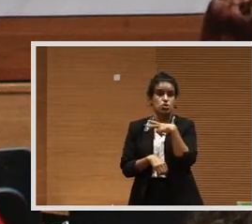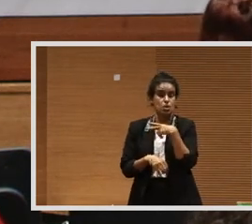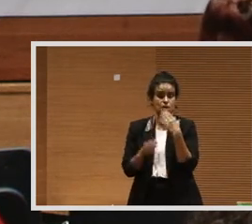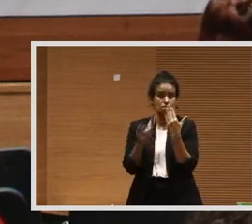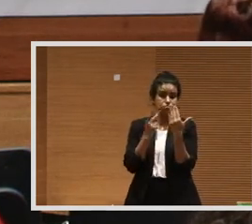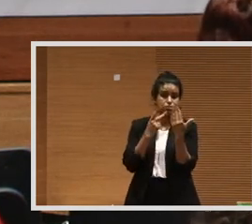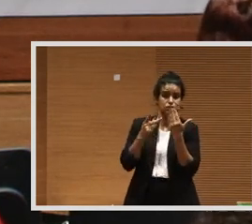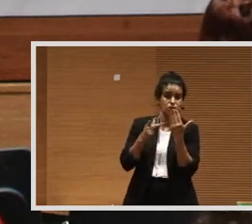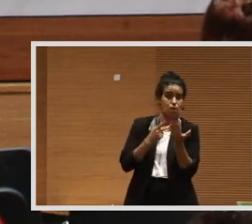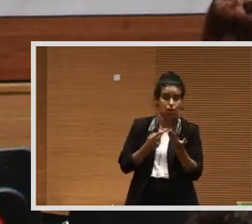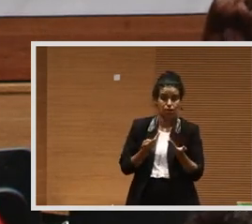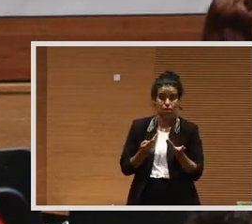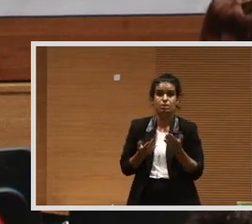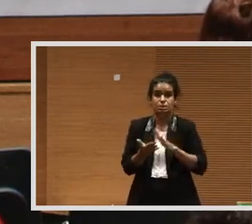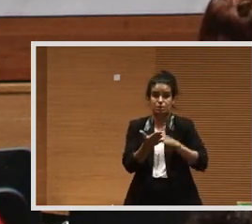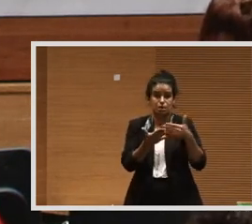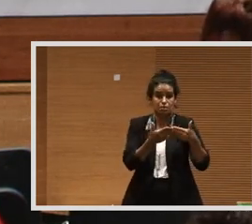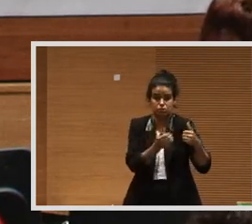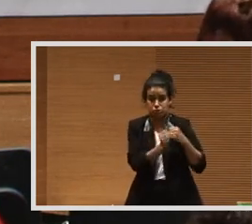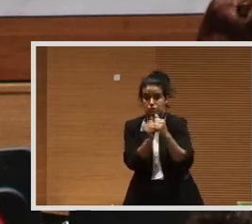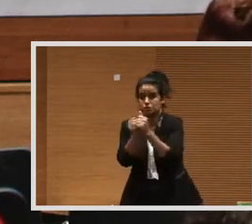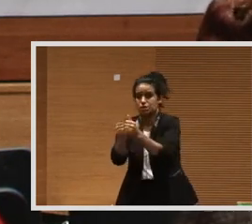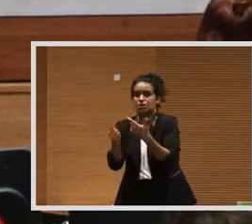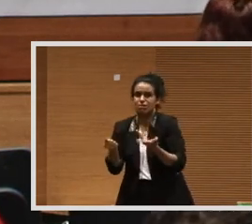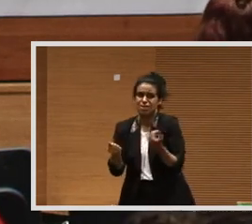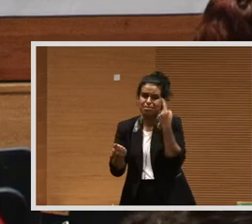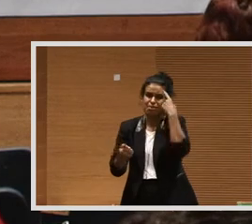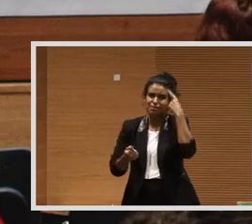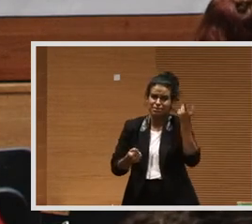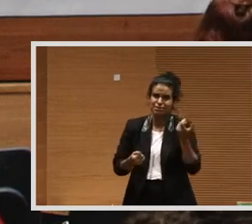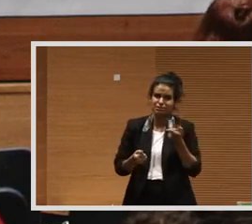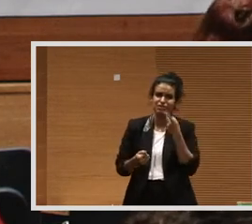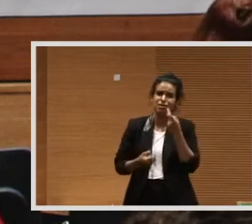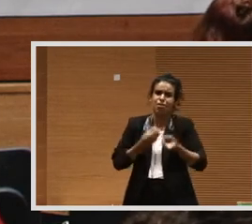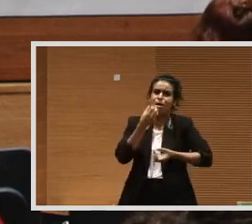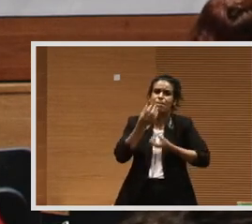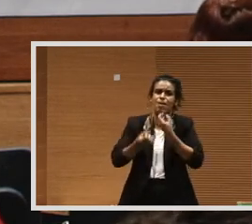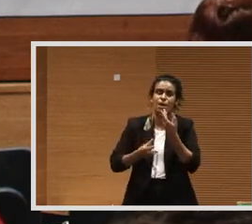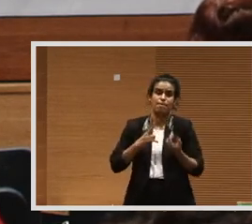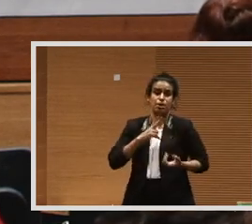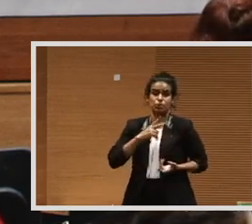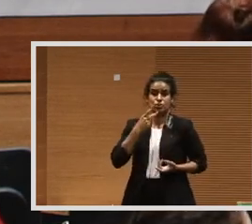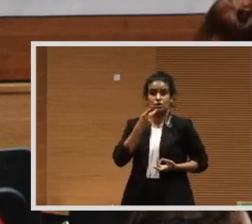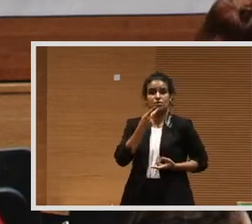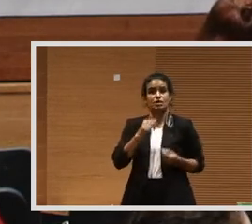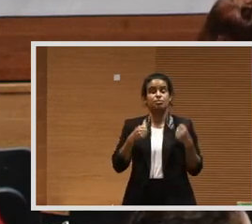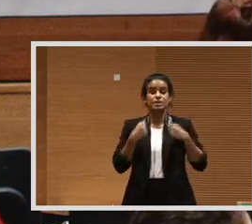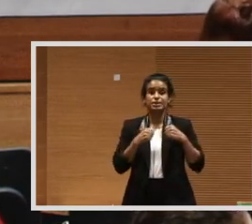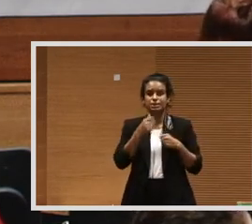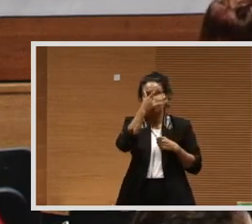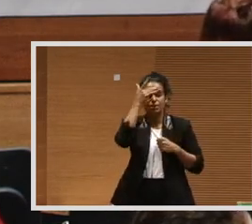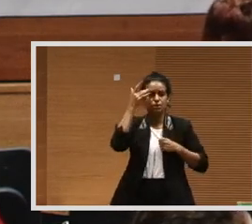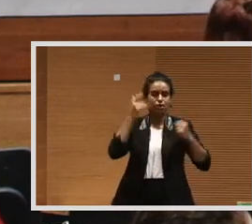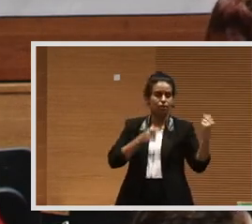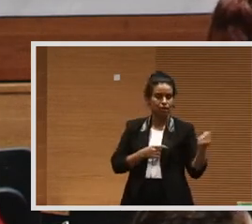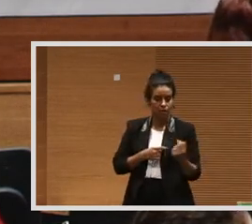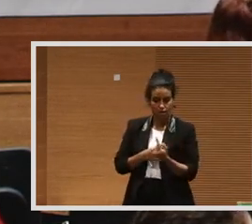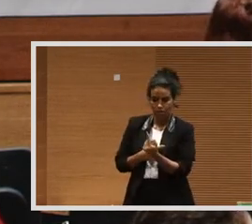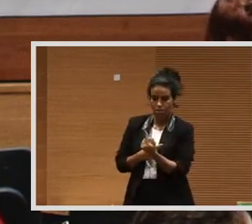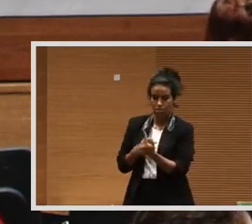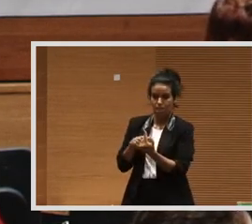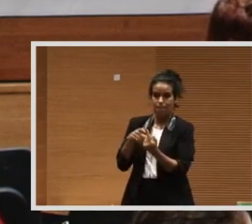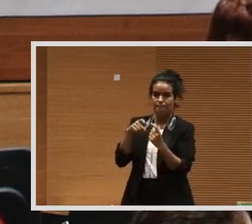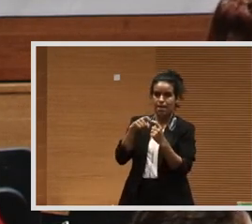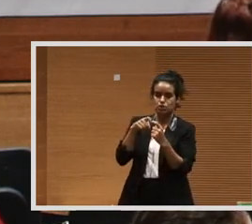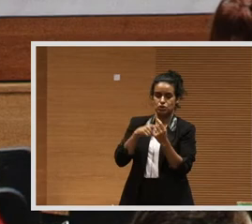que já é uma coisa invasiva você ir num psicólogo ou num psiquiatra para falar da sua vida. E aí você depende de uma outra pessoa, uma terceira pessoa,